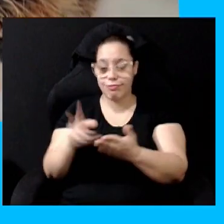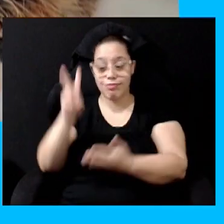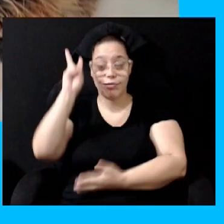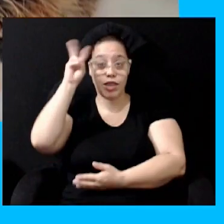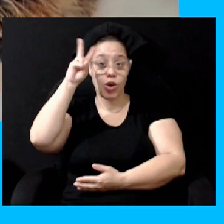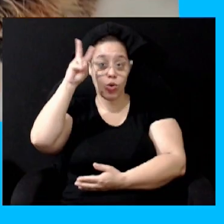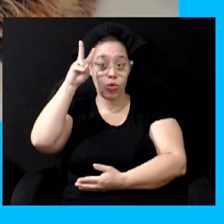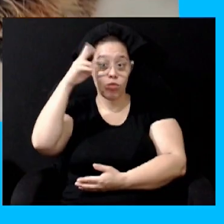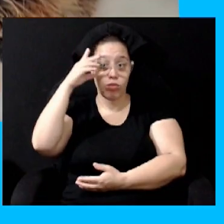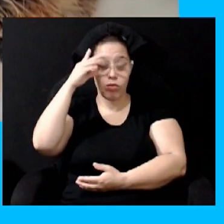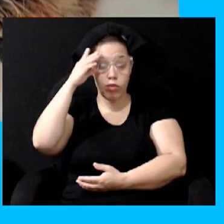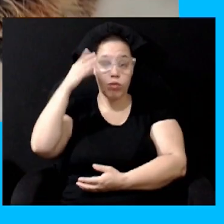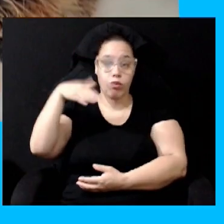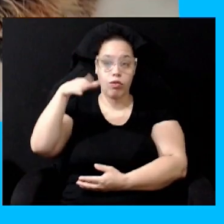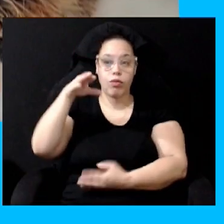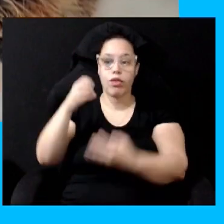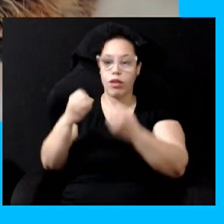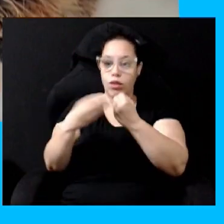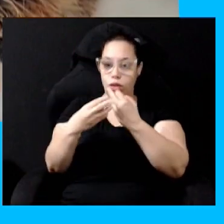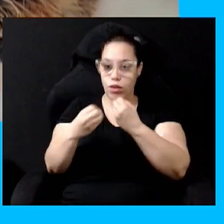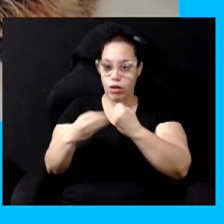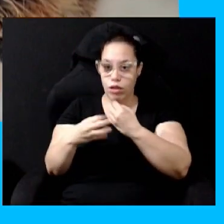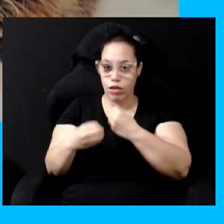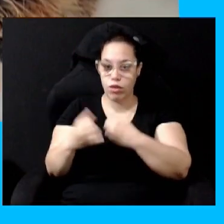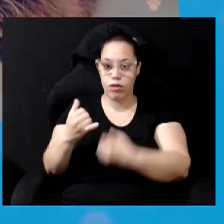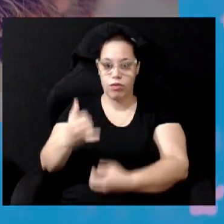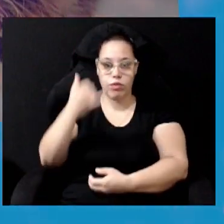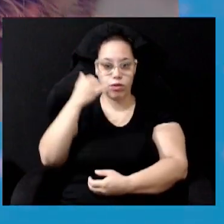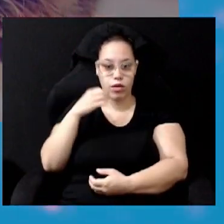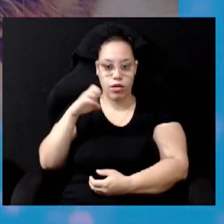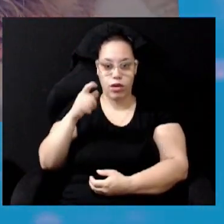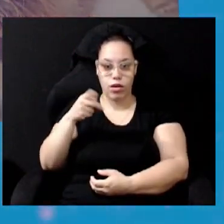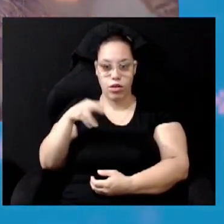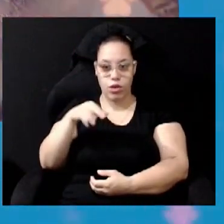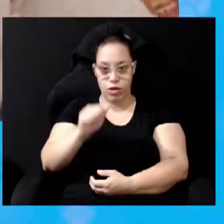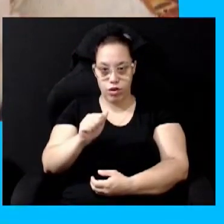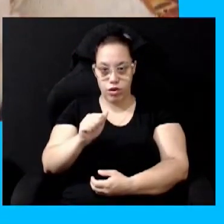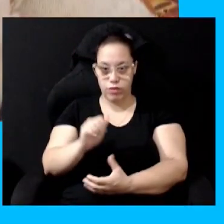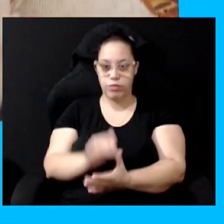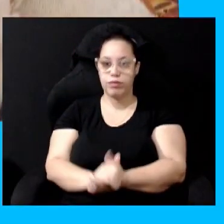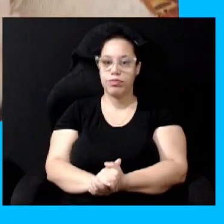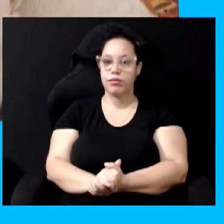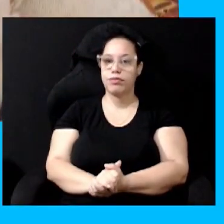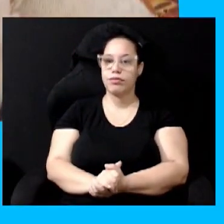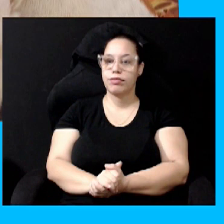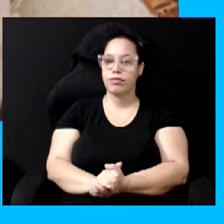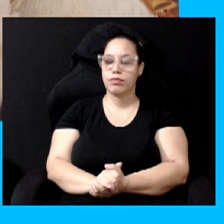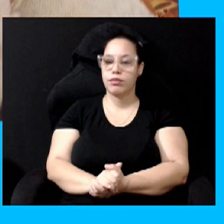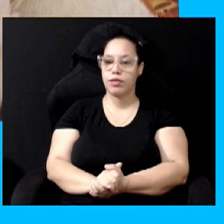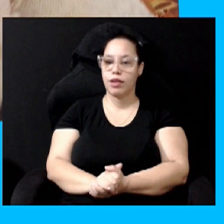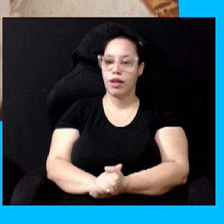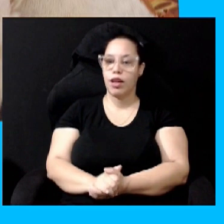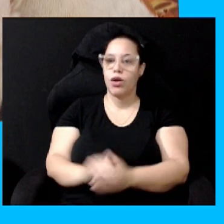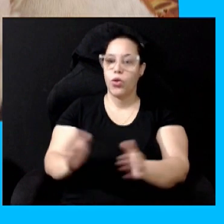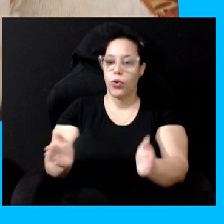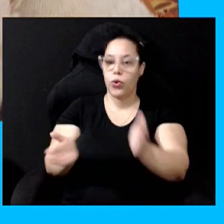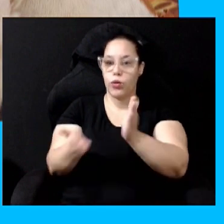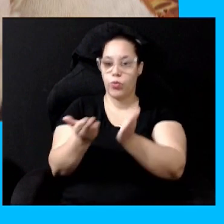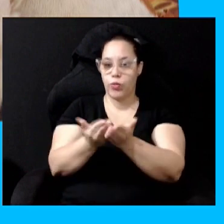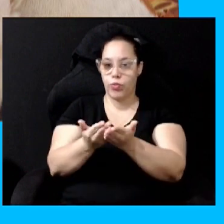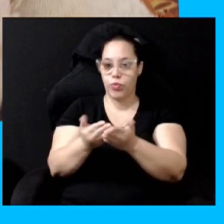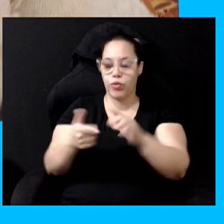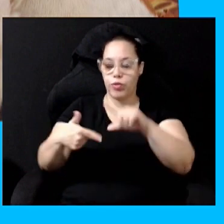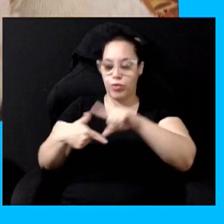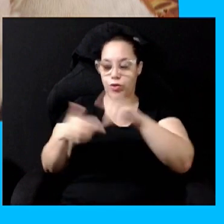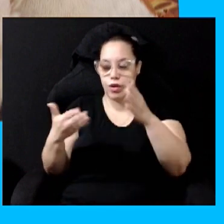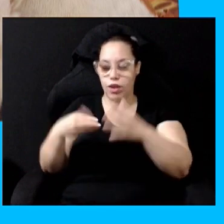mais informações, entre em contato com a Protetora Independente. A gente fecha o quadro de hoje com a